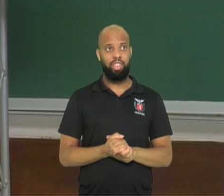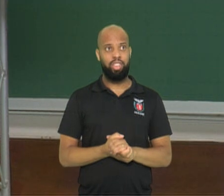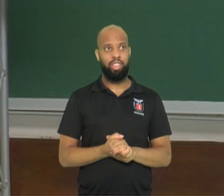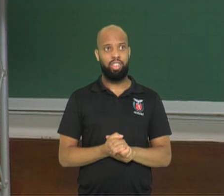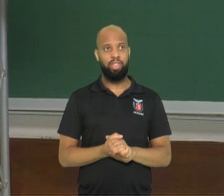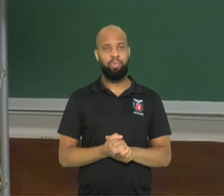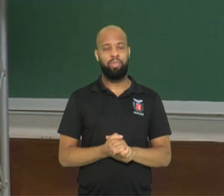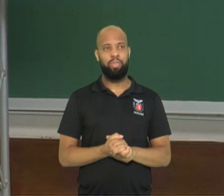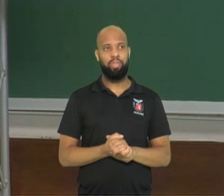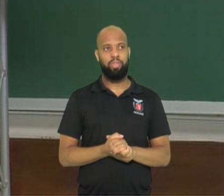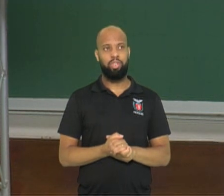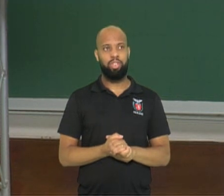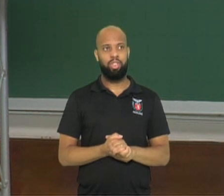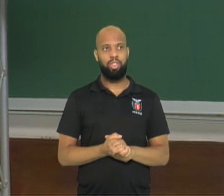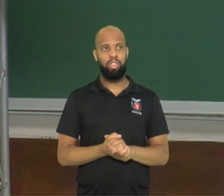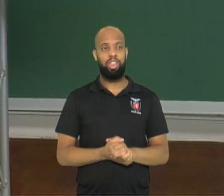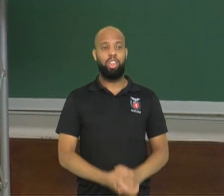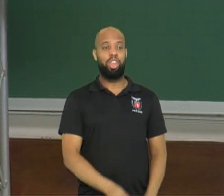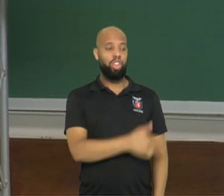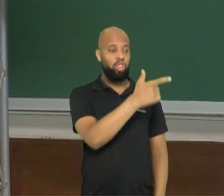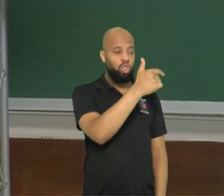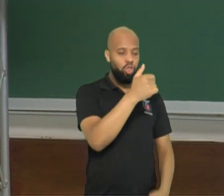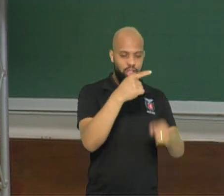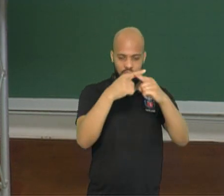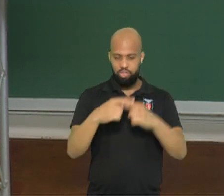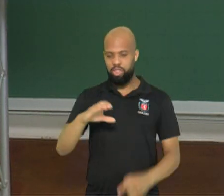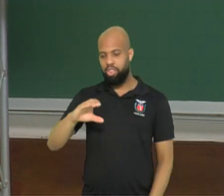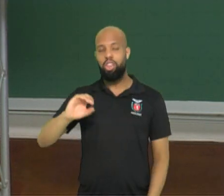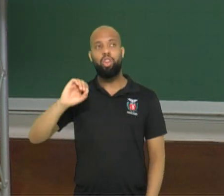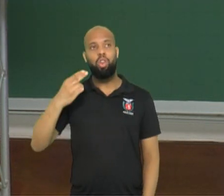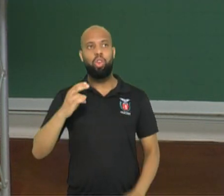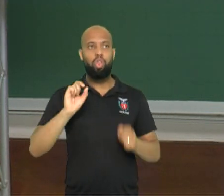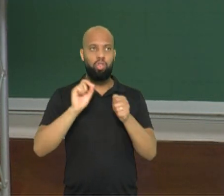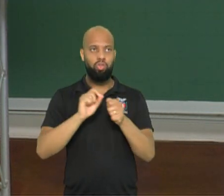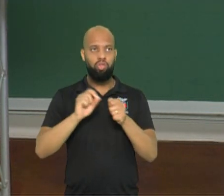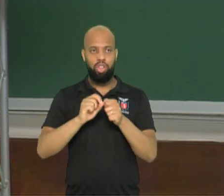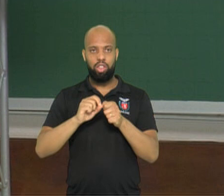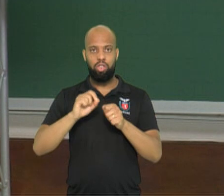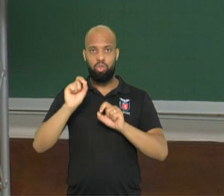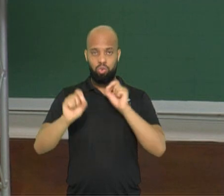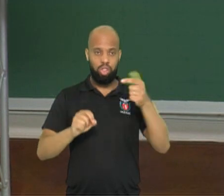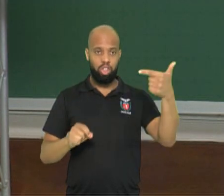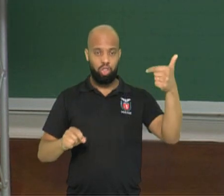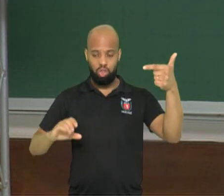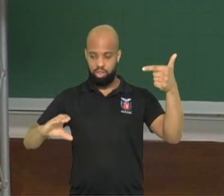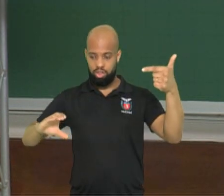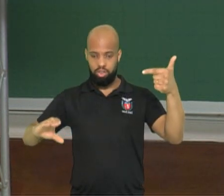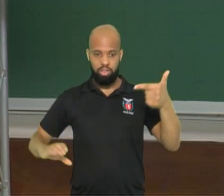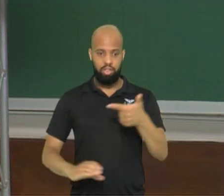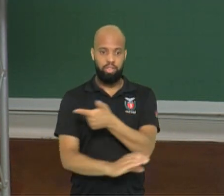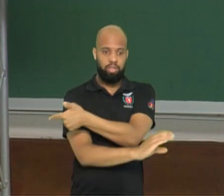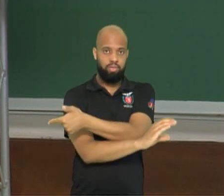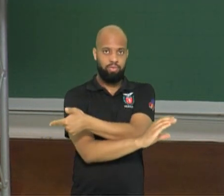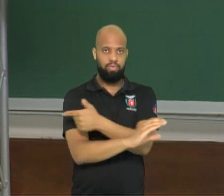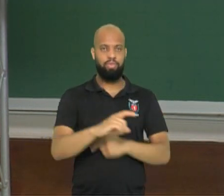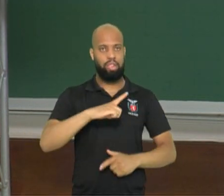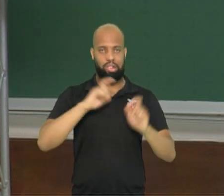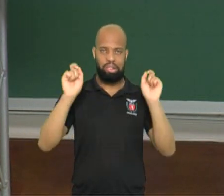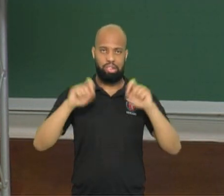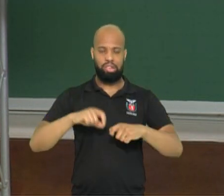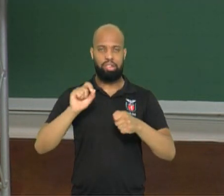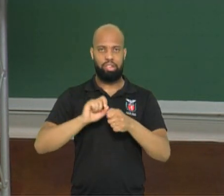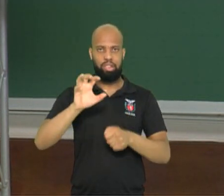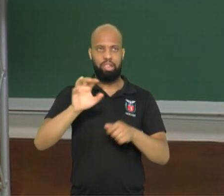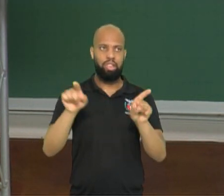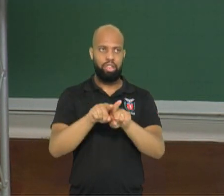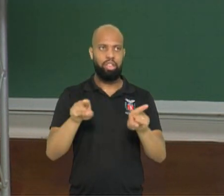12 vezes C, ou desculpa, 12 vezes C, ou você troca. 12 está multiplicando, divide, faço uma troca